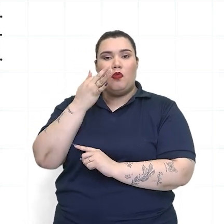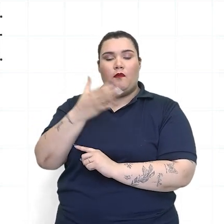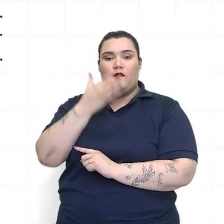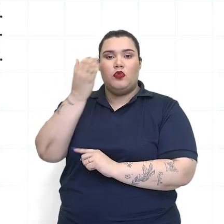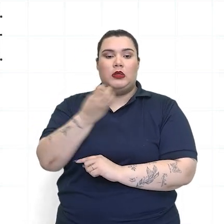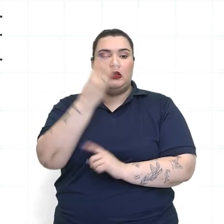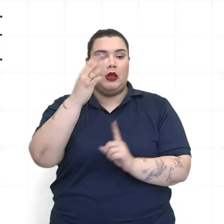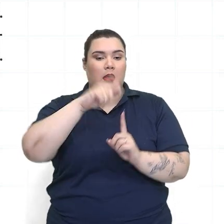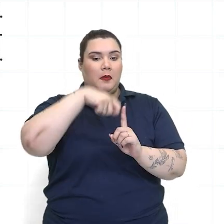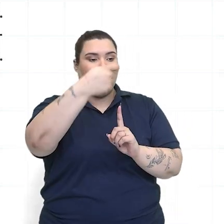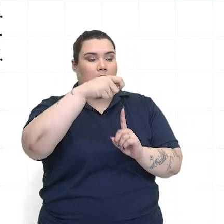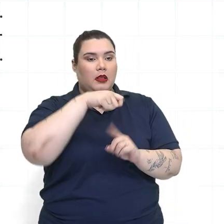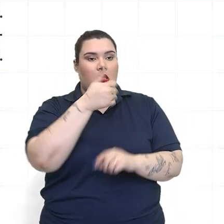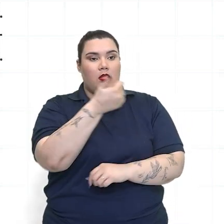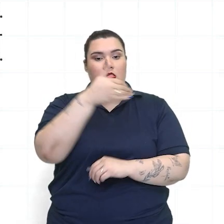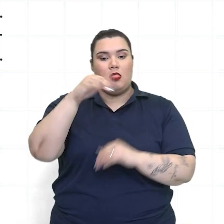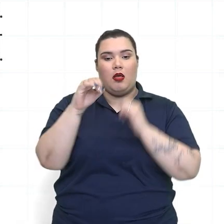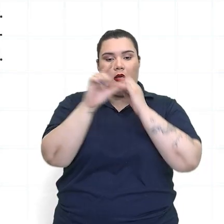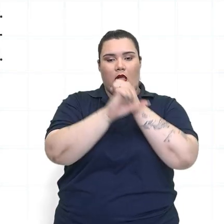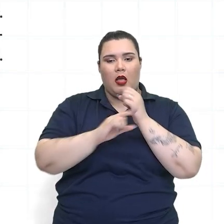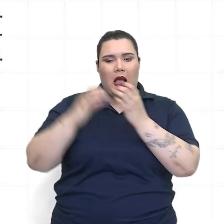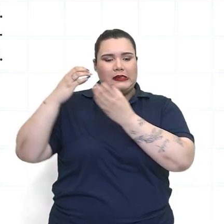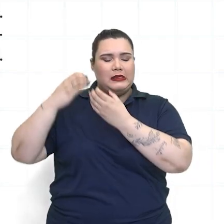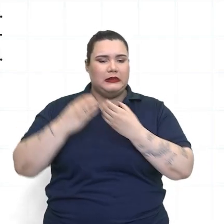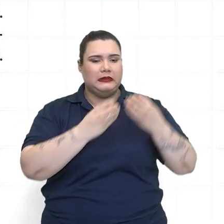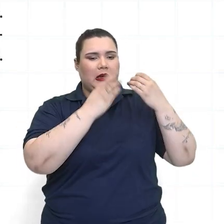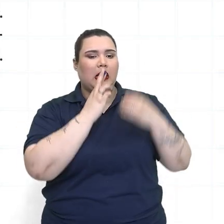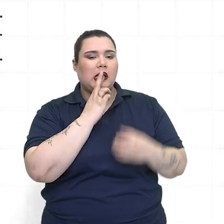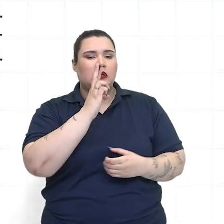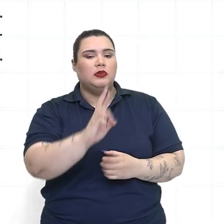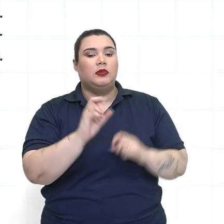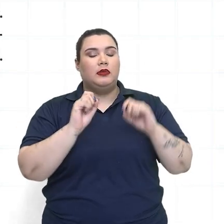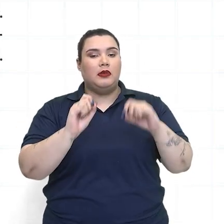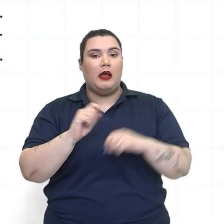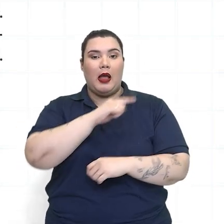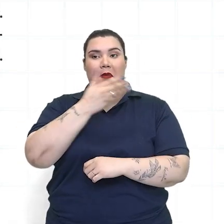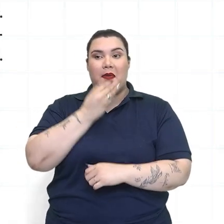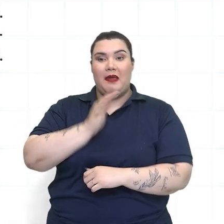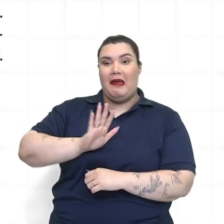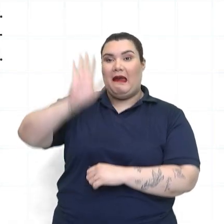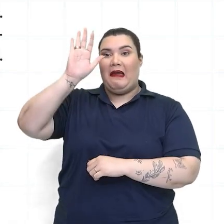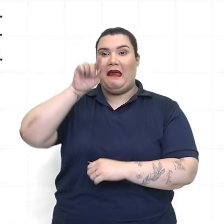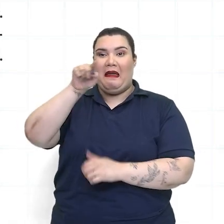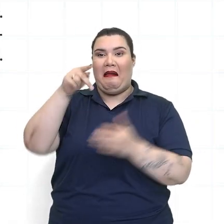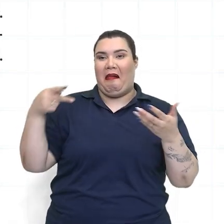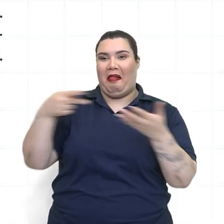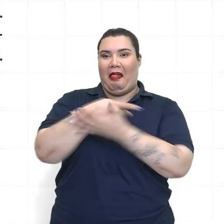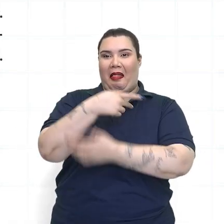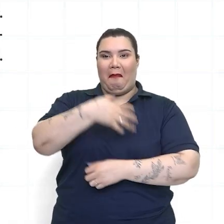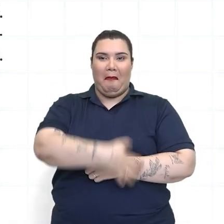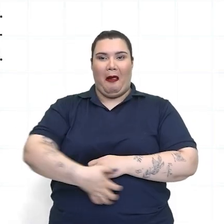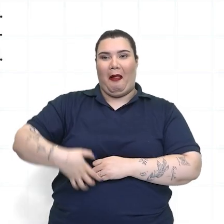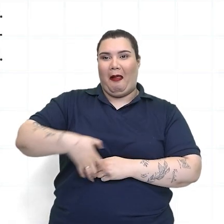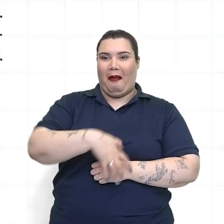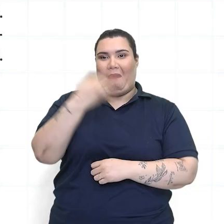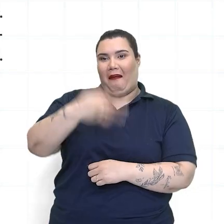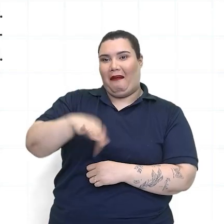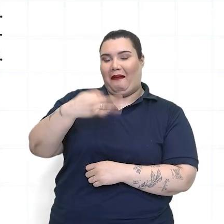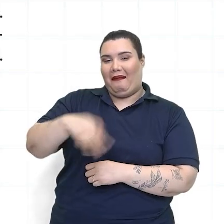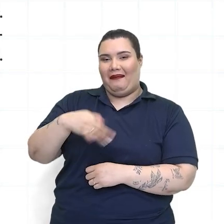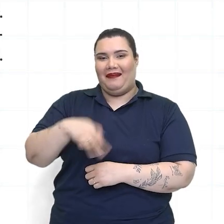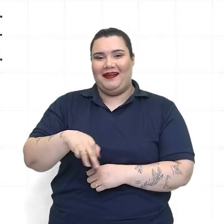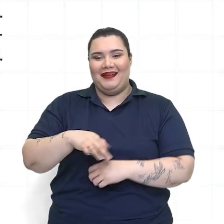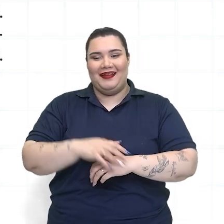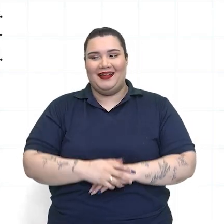uma melancia, qual será o resultado? Do fundo da sala, Joãozinho grita: uma dor de barriga. Então, o que